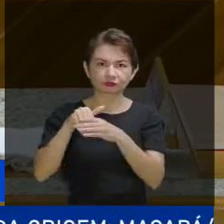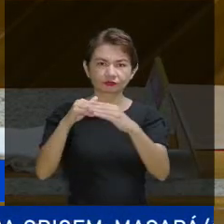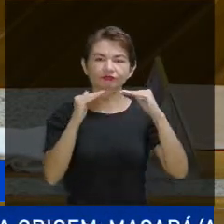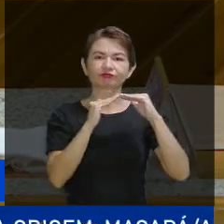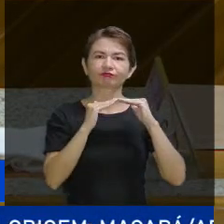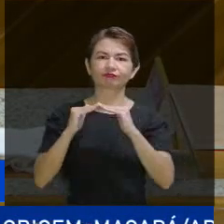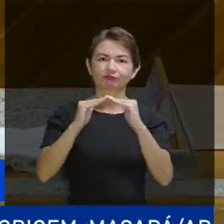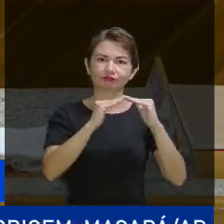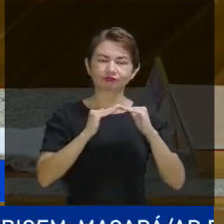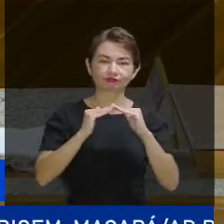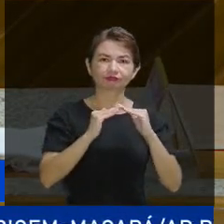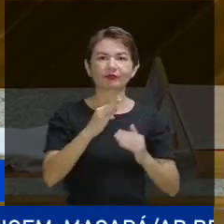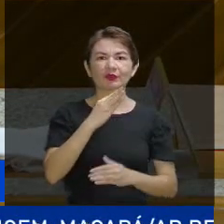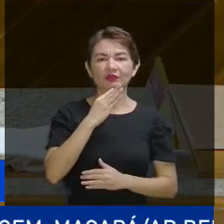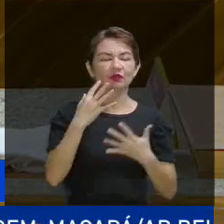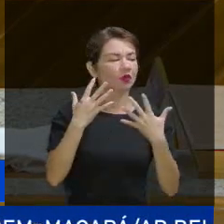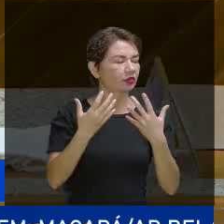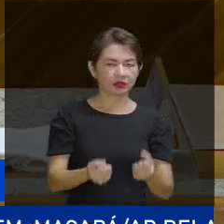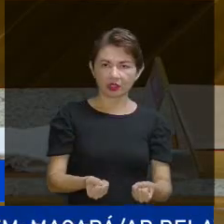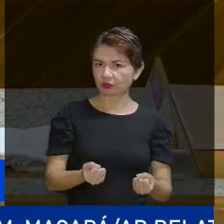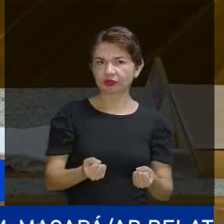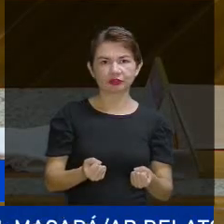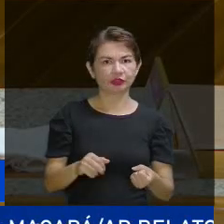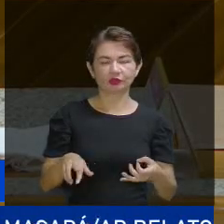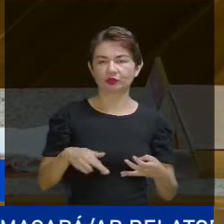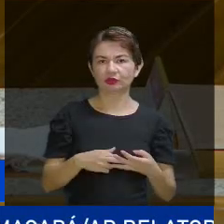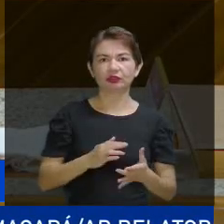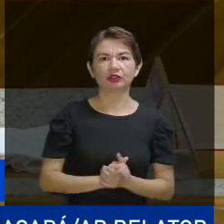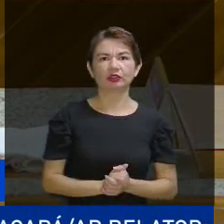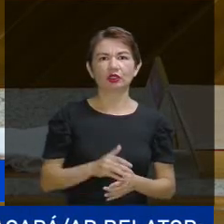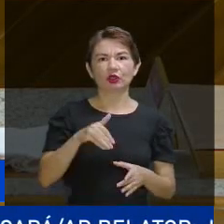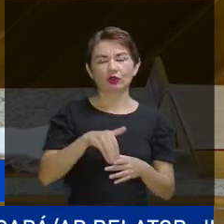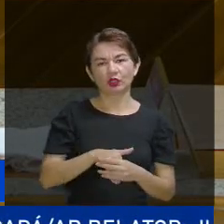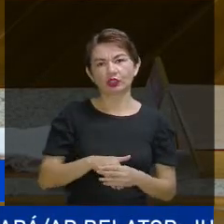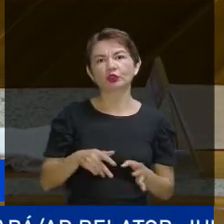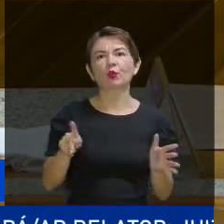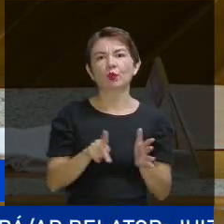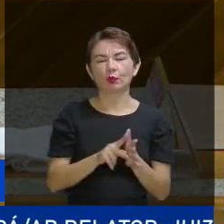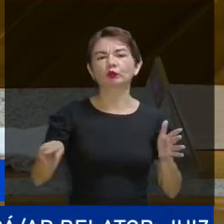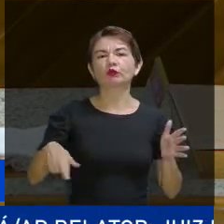unanimidade, conheceu e negou o provimento nos termos do voto proferidos